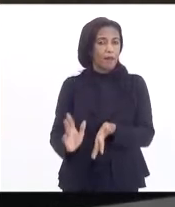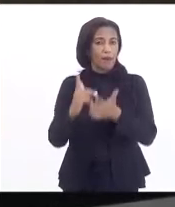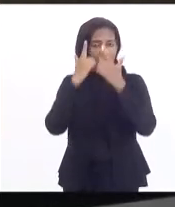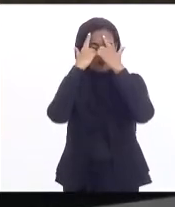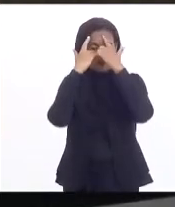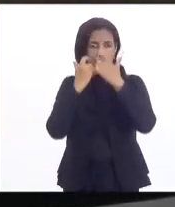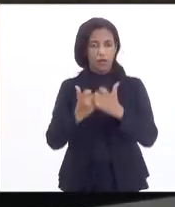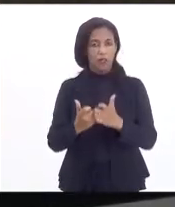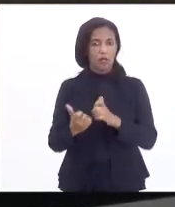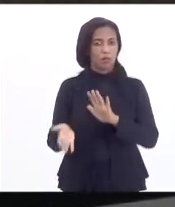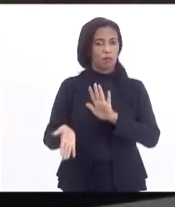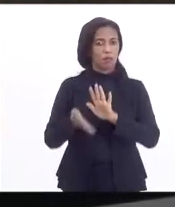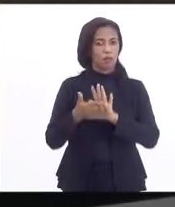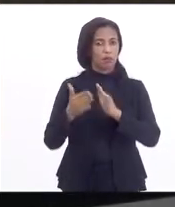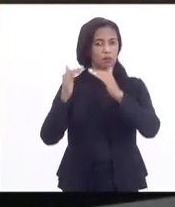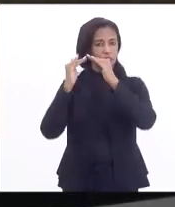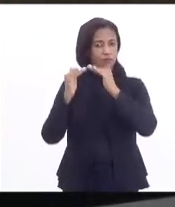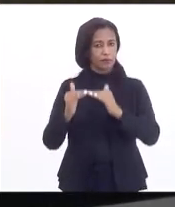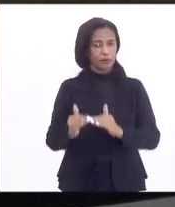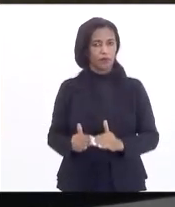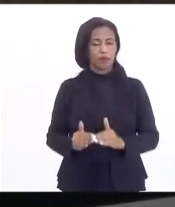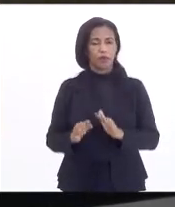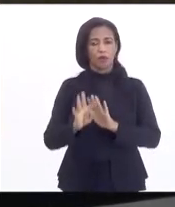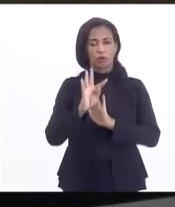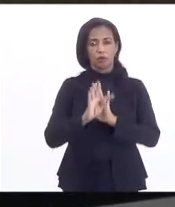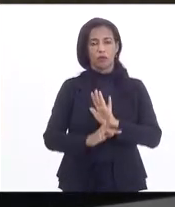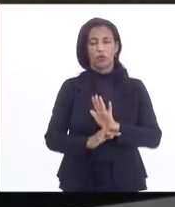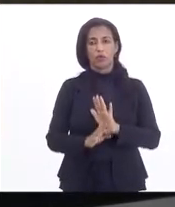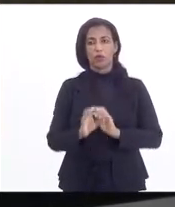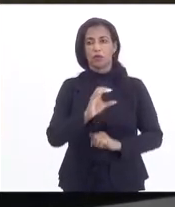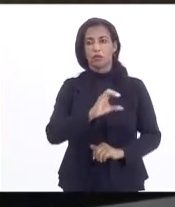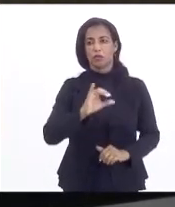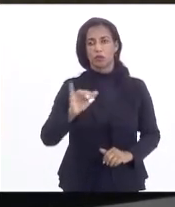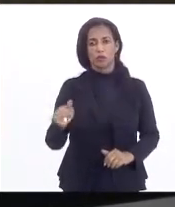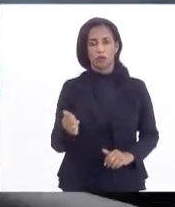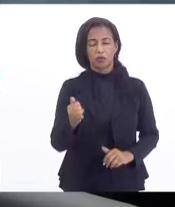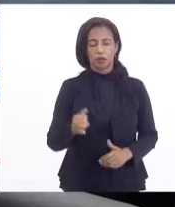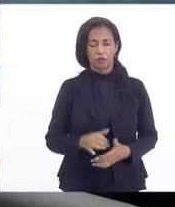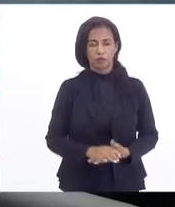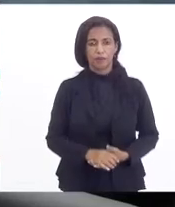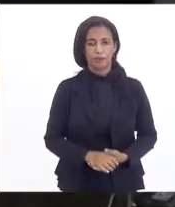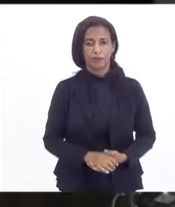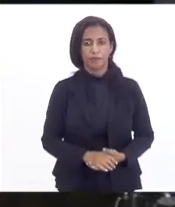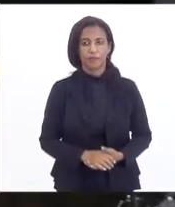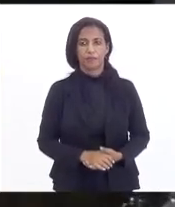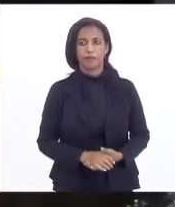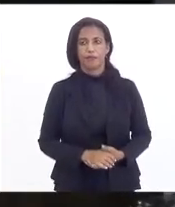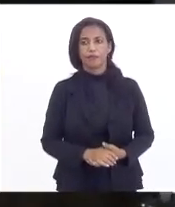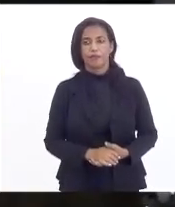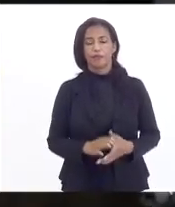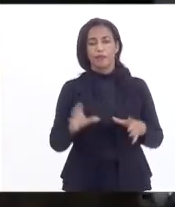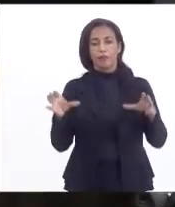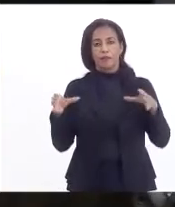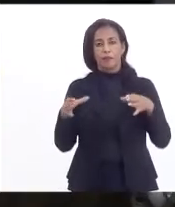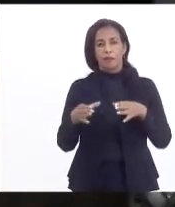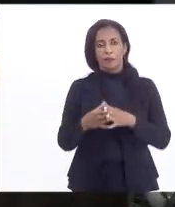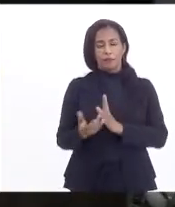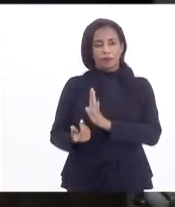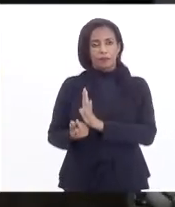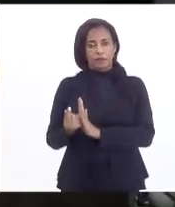nosso parecer é favorável nos termos do parecer da CCJ. pela Comissão de Orçamento,